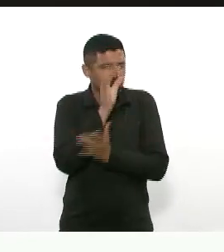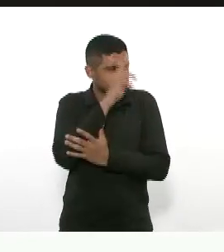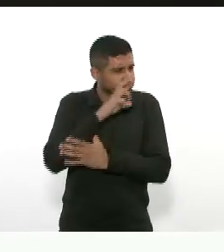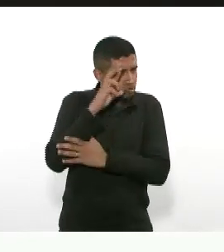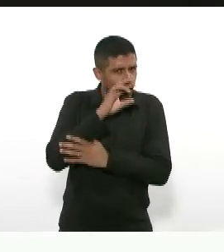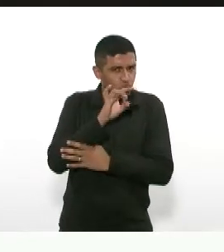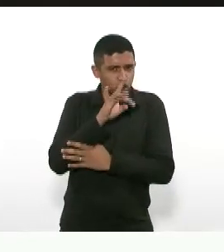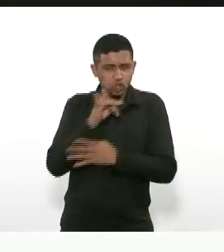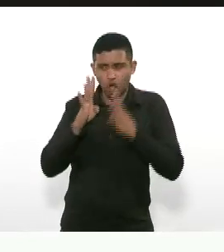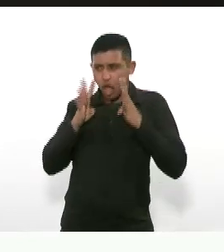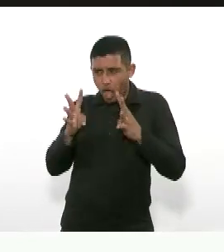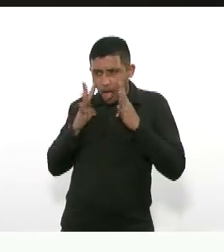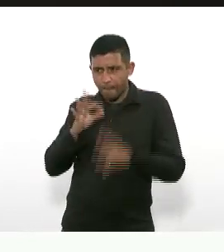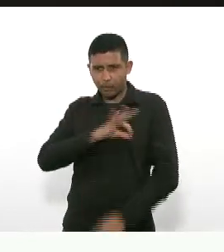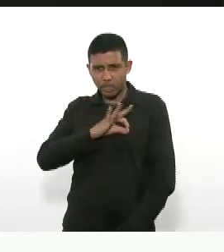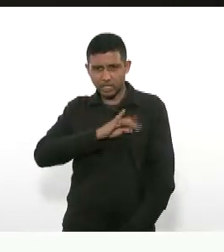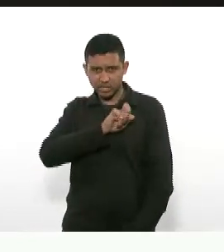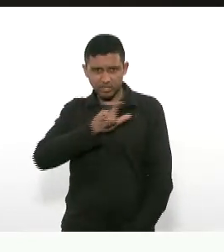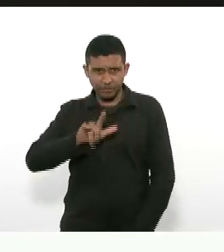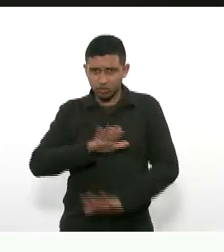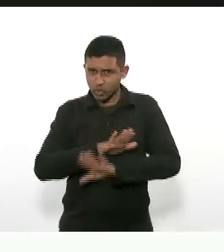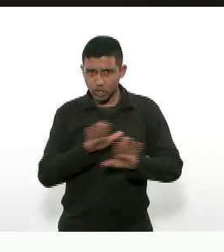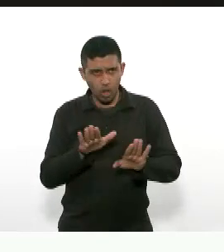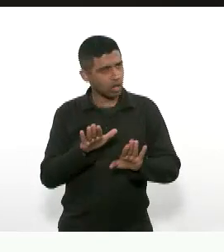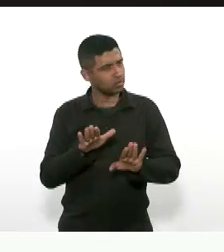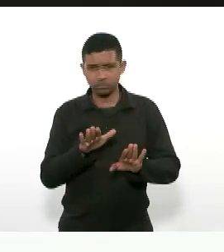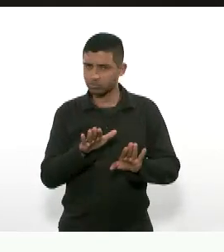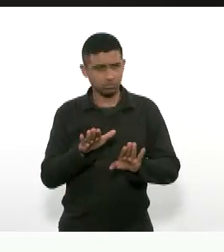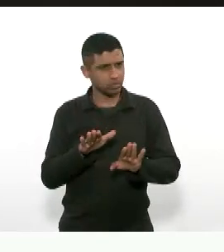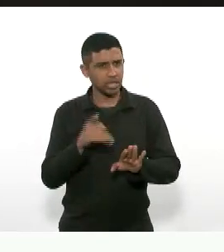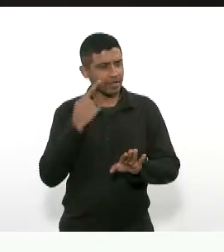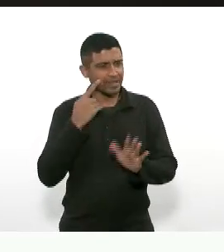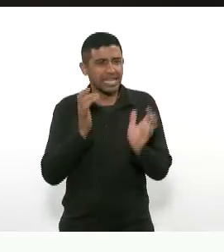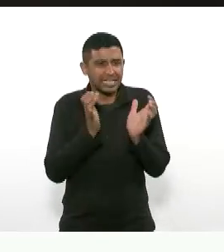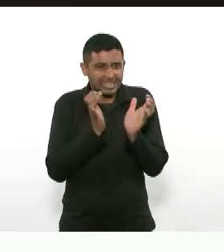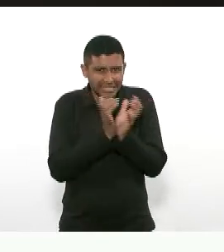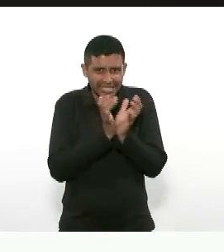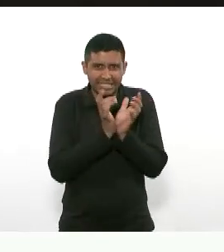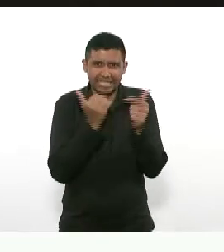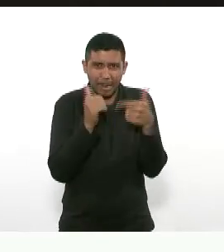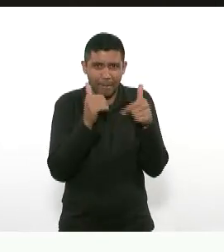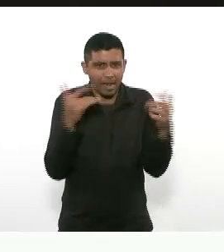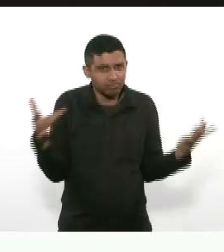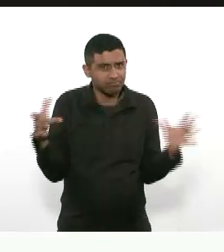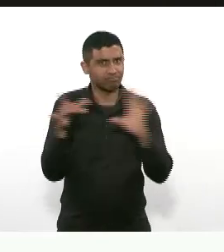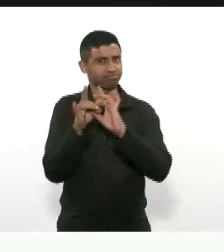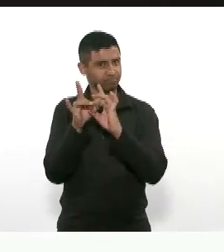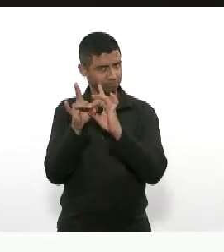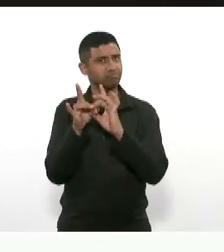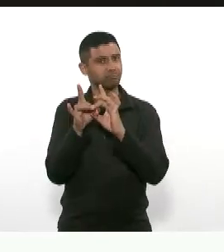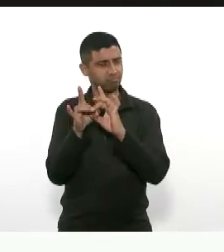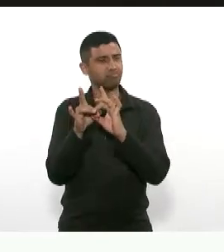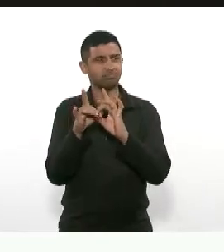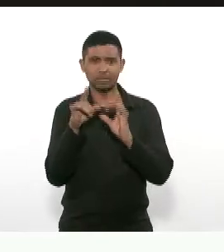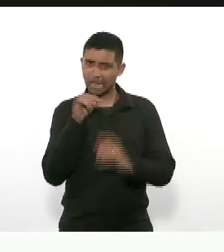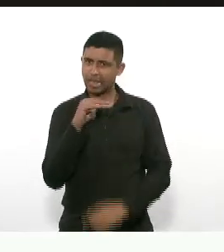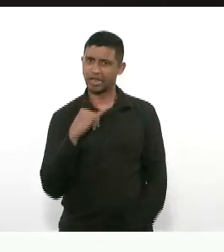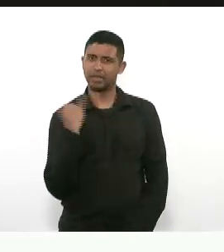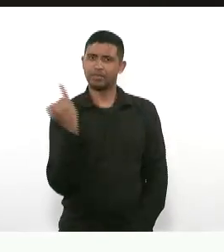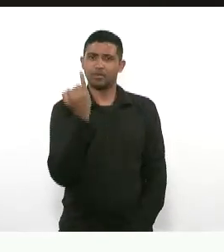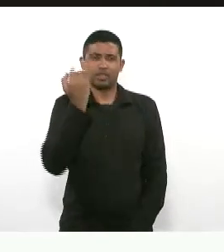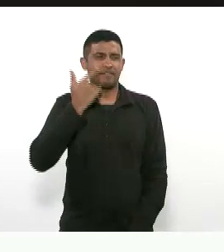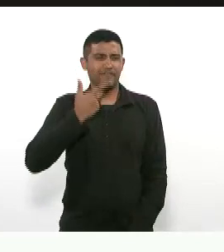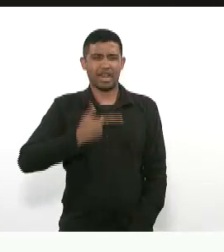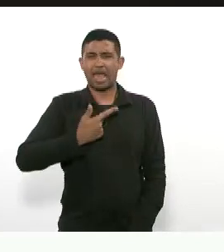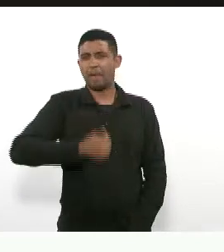Civil, ela é muito importante, porque a gente trabalha, é um trabalho que é integrado, não existe um trabalho, a perícia é o mais